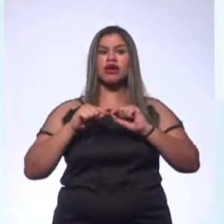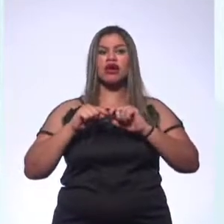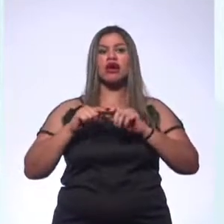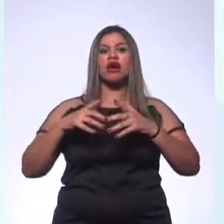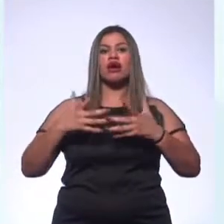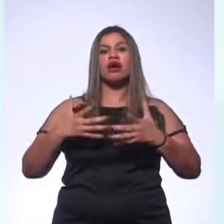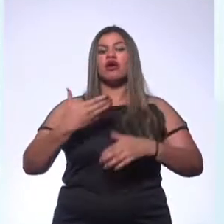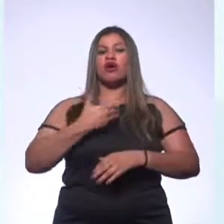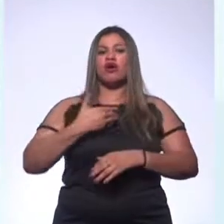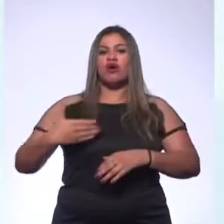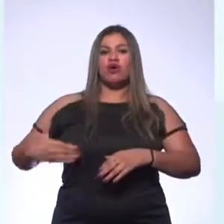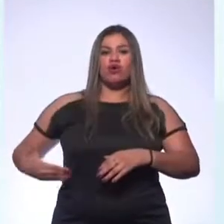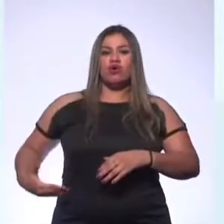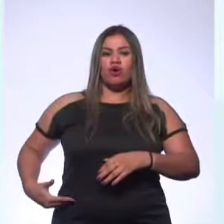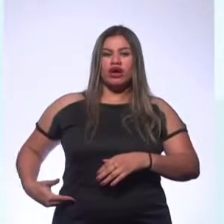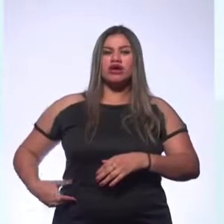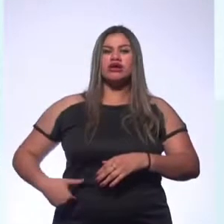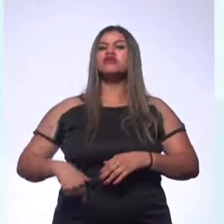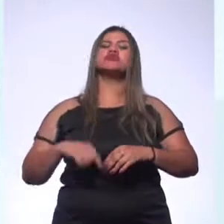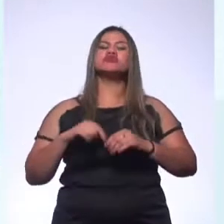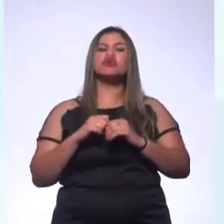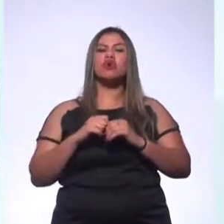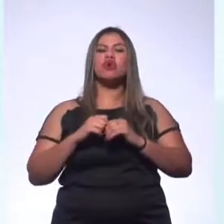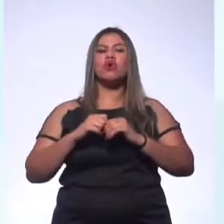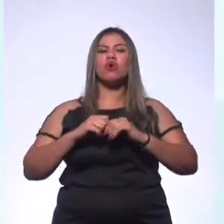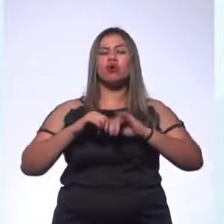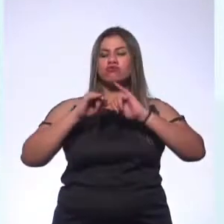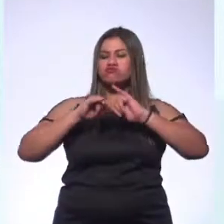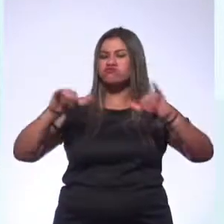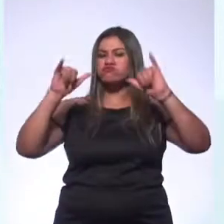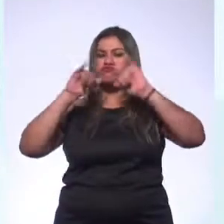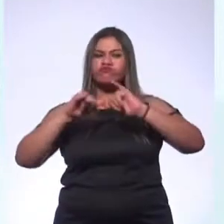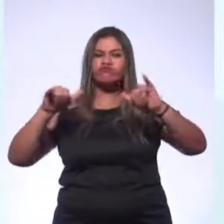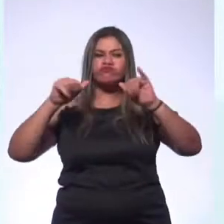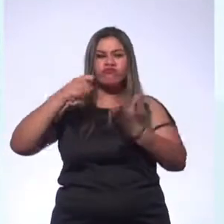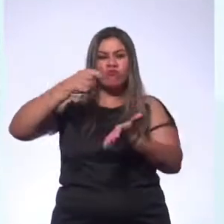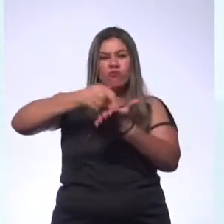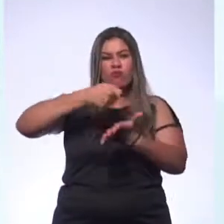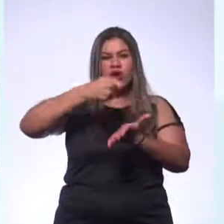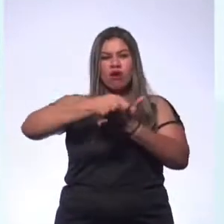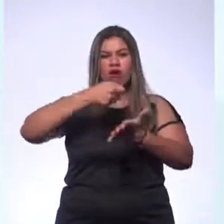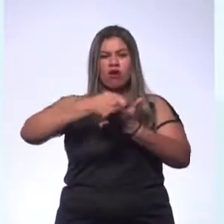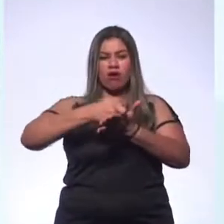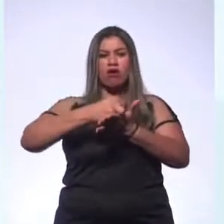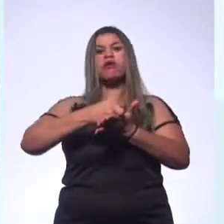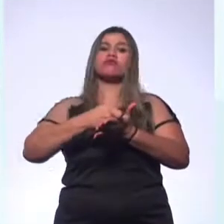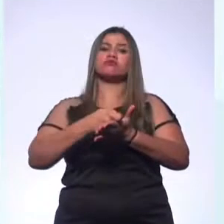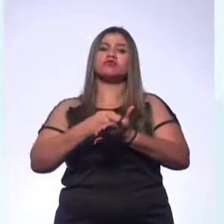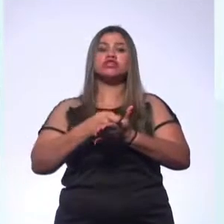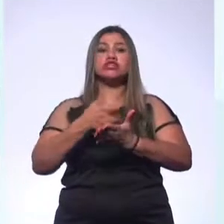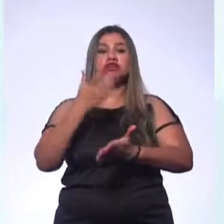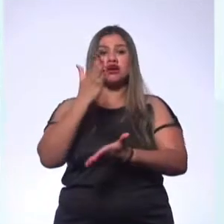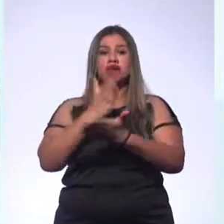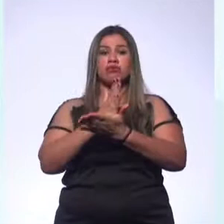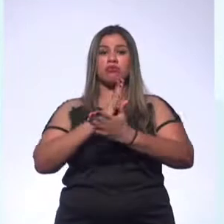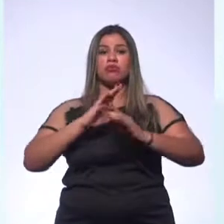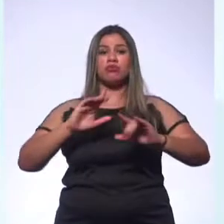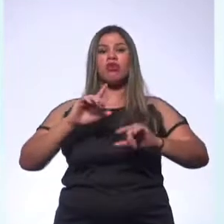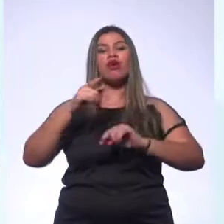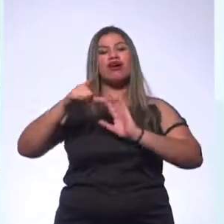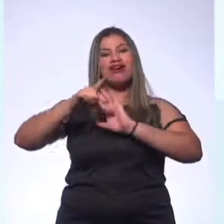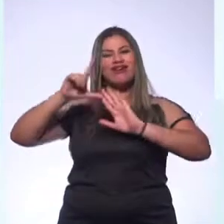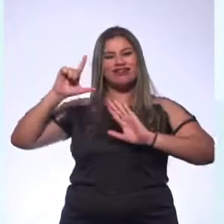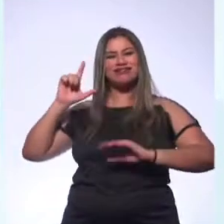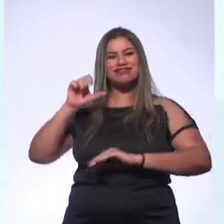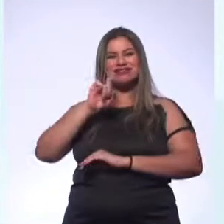do governo. Ele denunciou o regime ditatorial e encerrou o culto à personalidade do